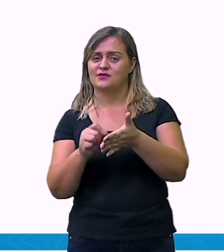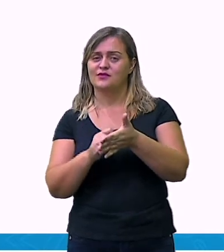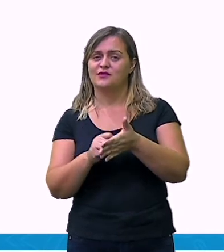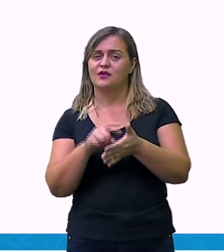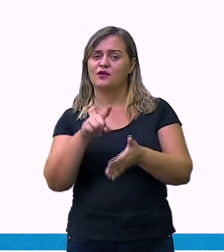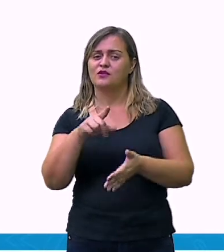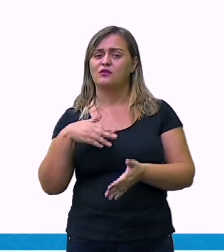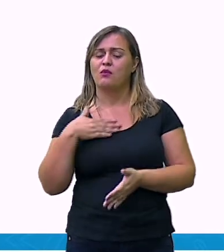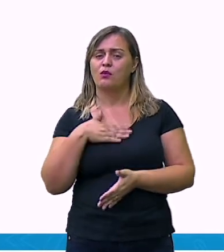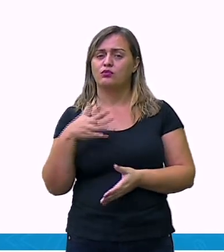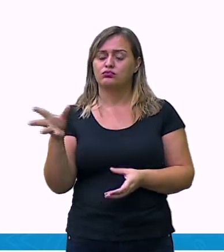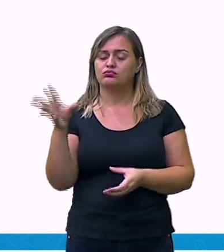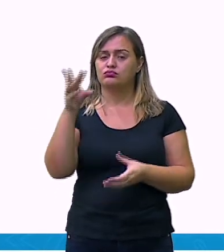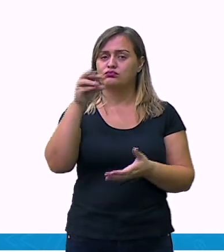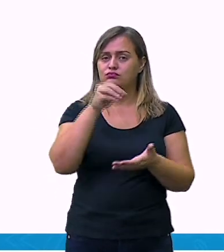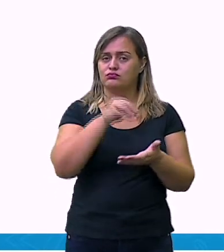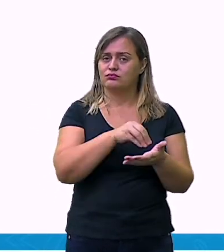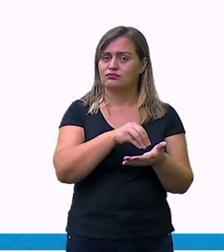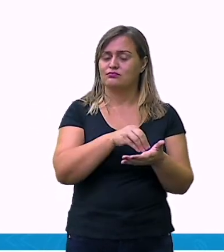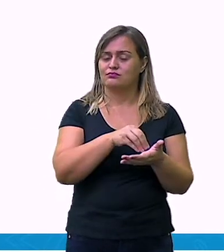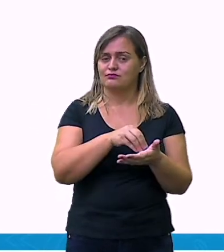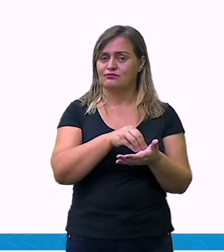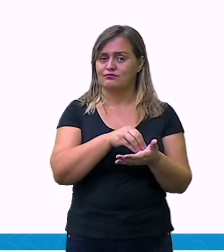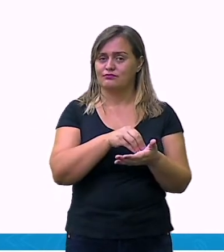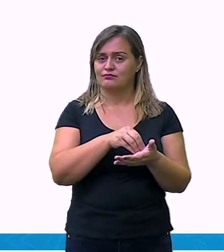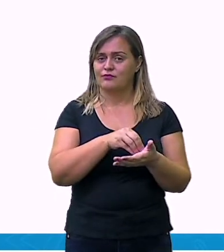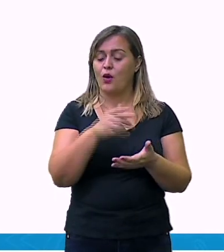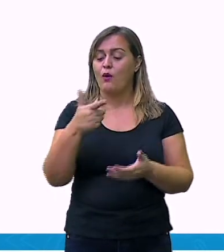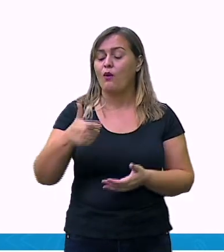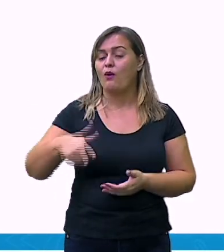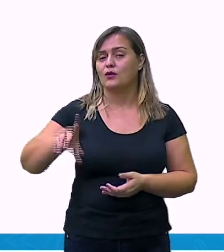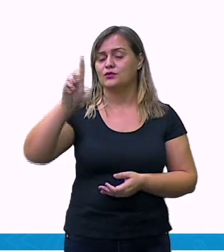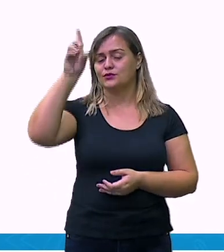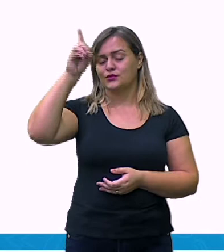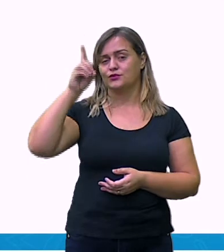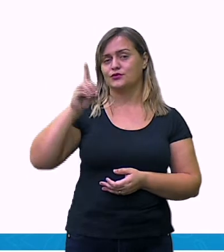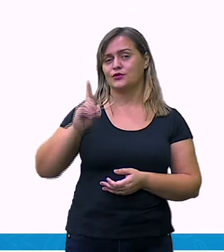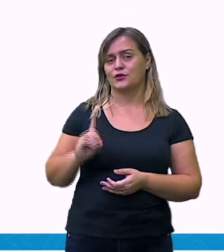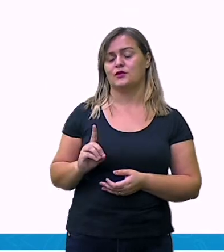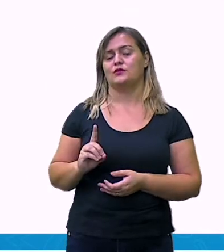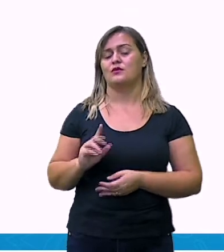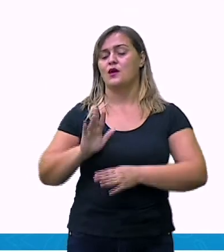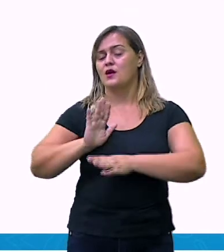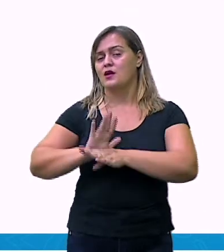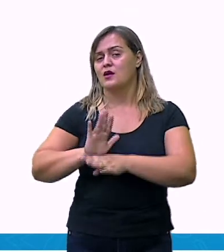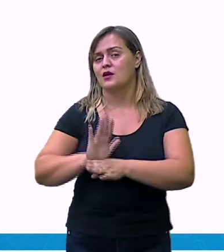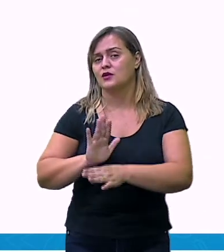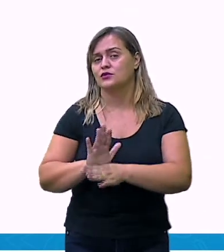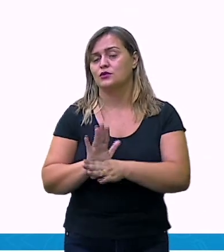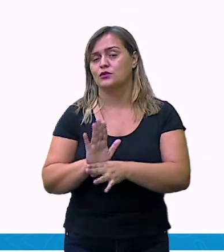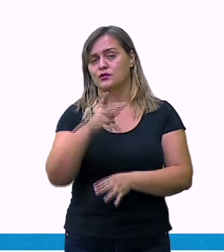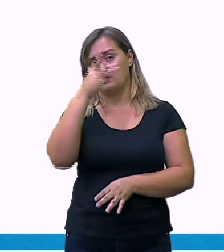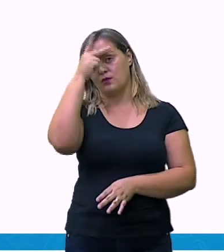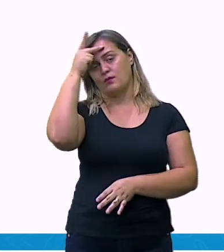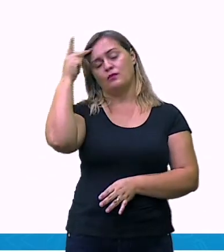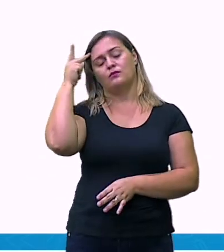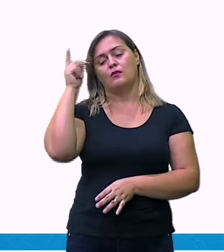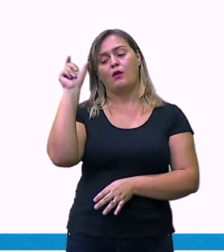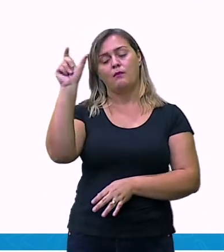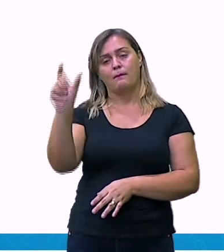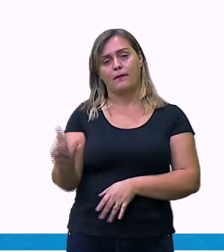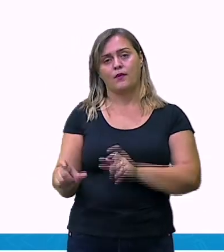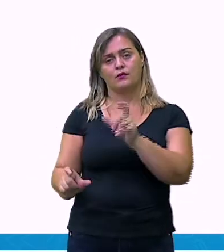incluir nessa declaração? Algo que defenda o homem, o ser